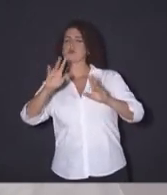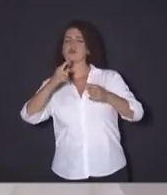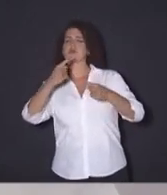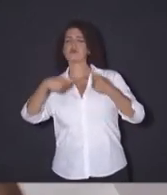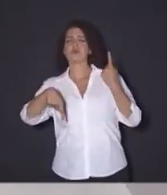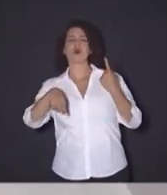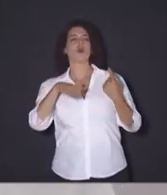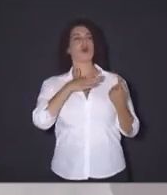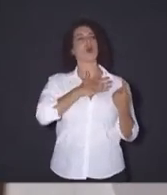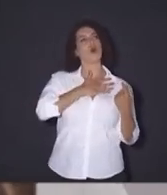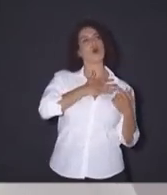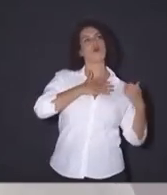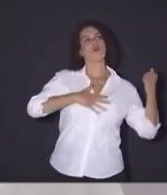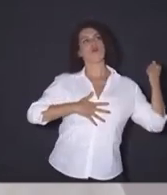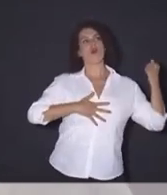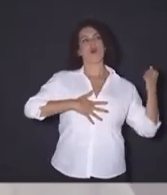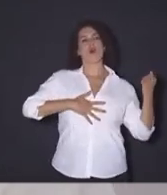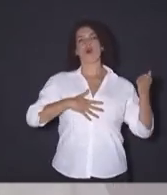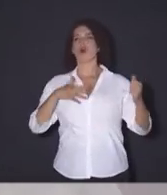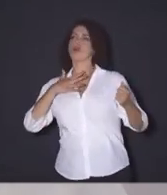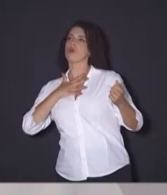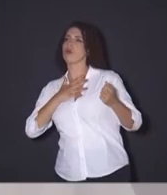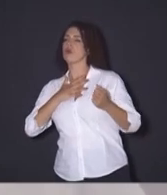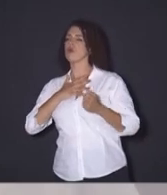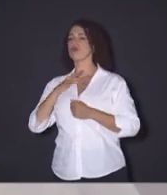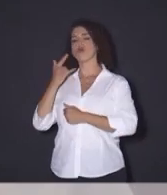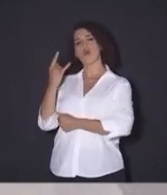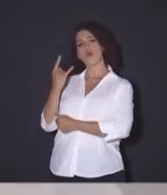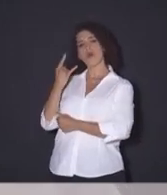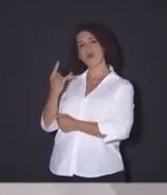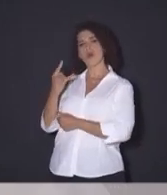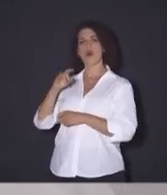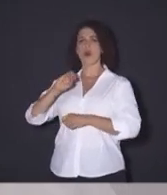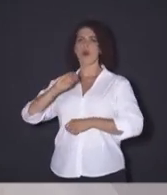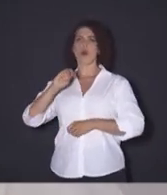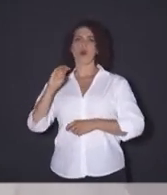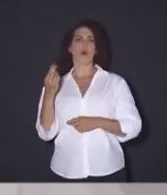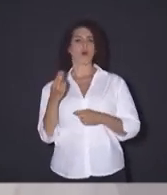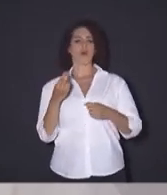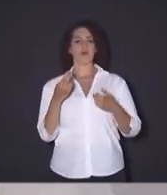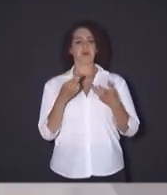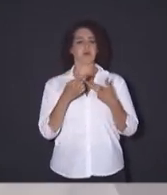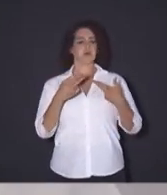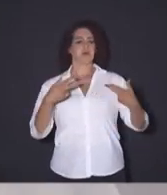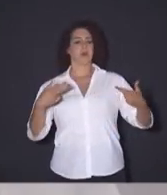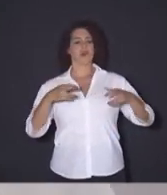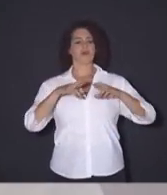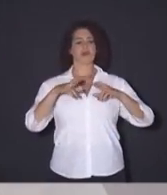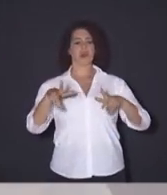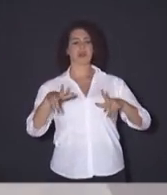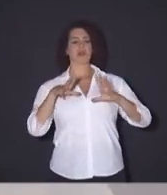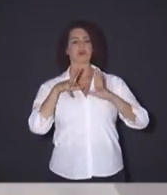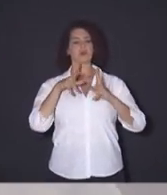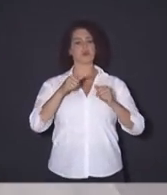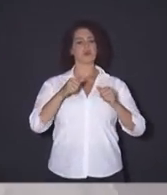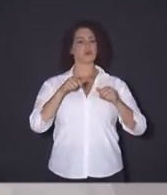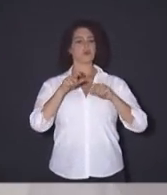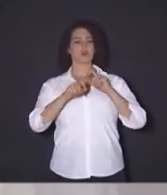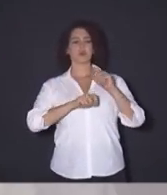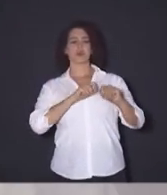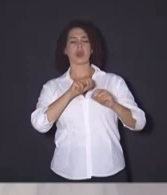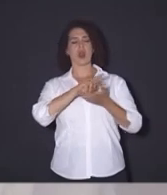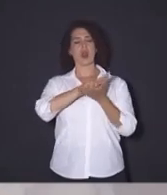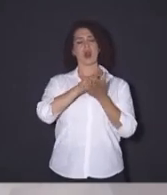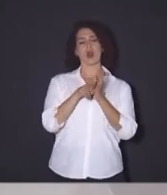ou dá um gosto elitizado pelo suas referências de mundo o que deve ser livre o que se deve ser diversa plural